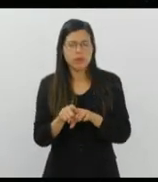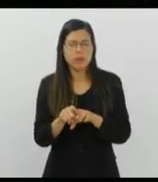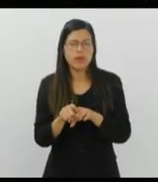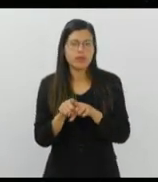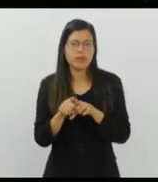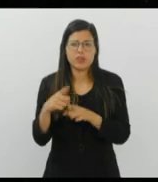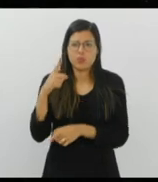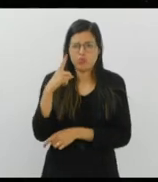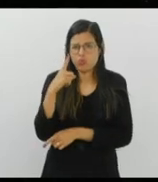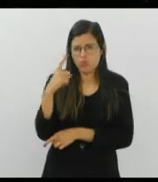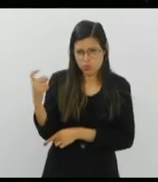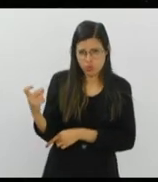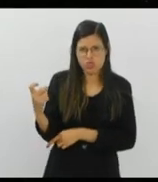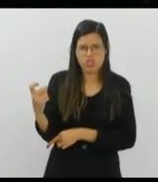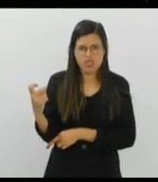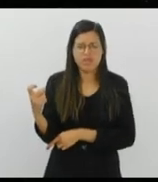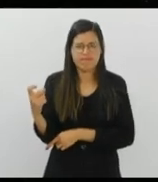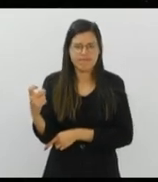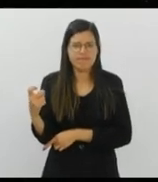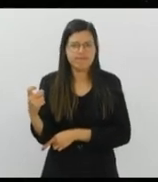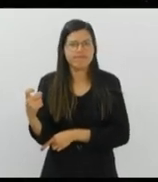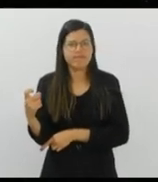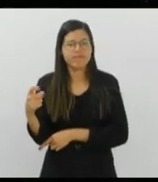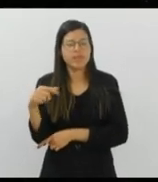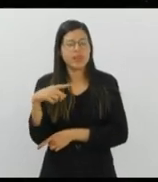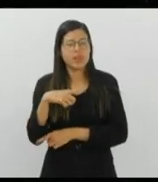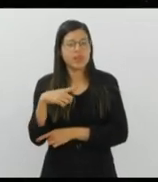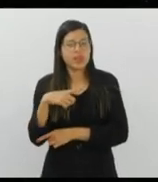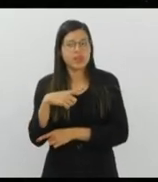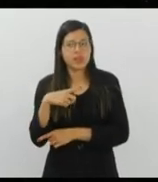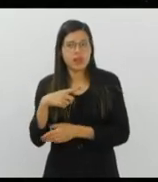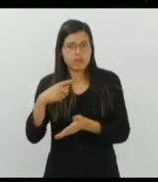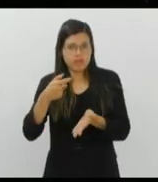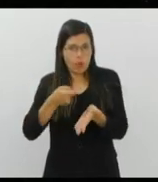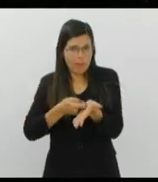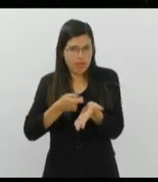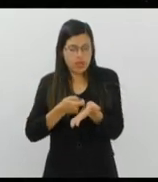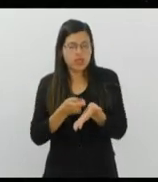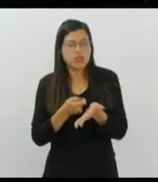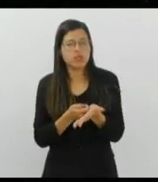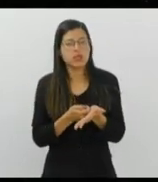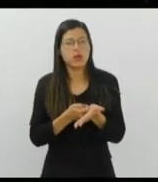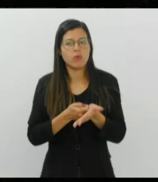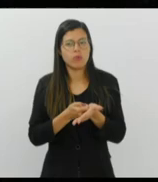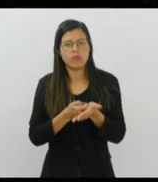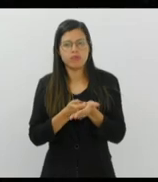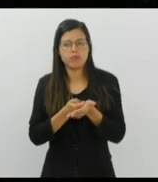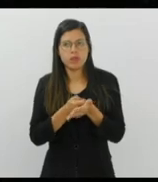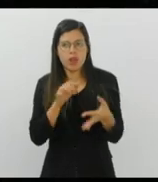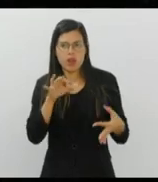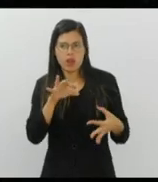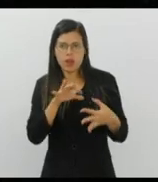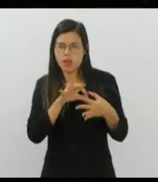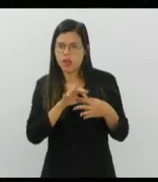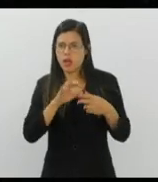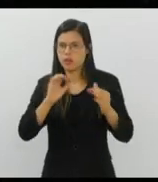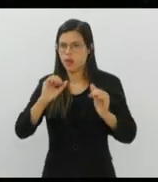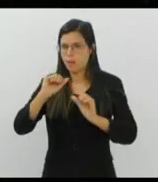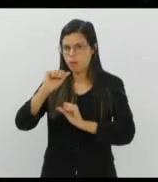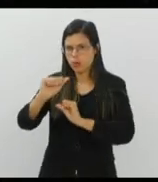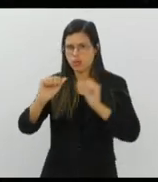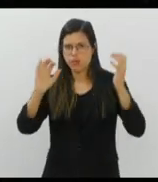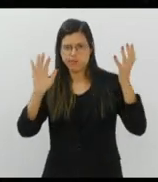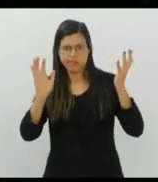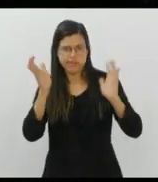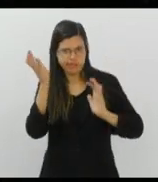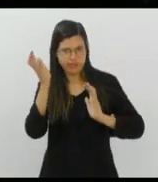poluem e têm obrigações relevantes em relação às nossas mudanças